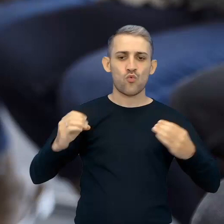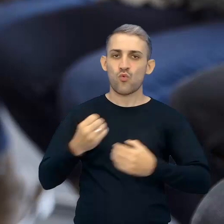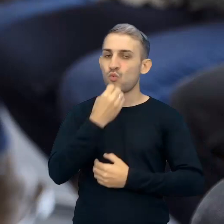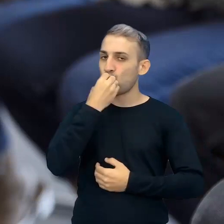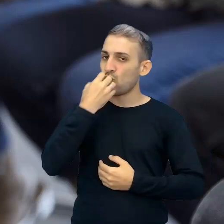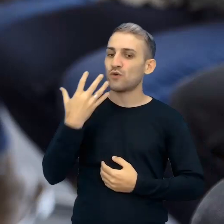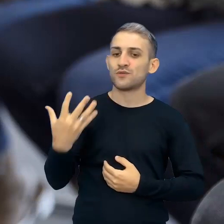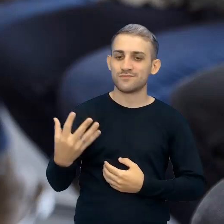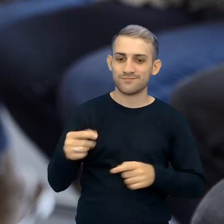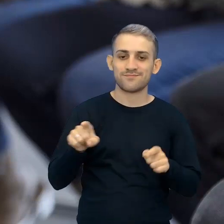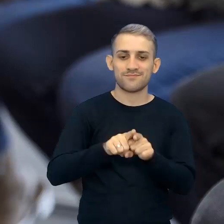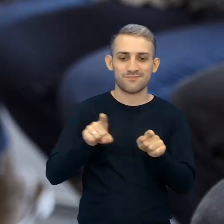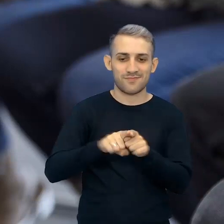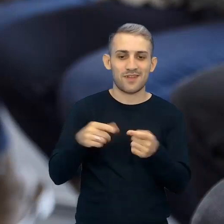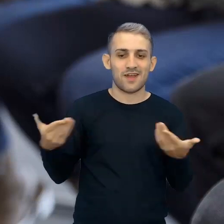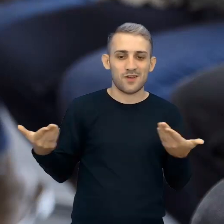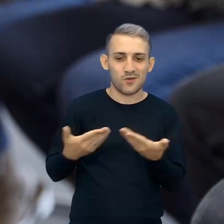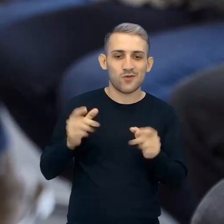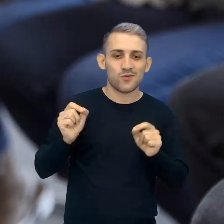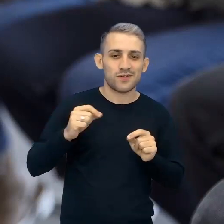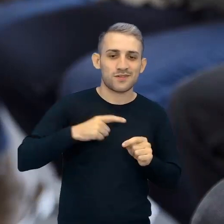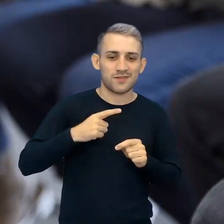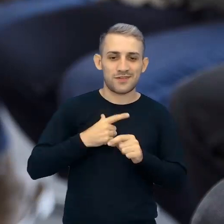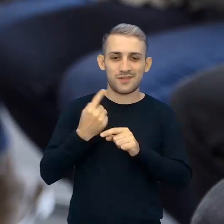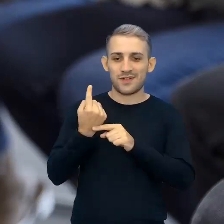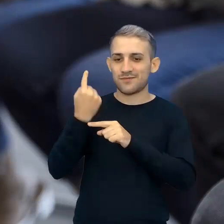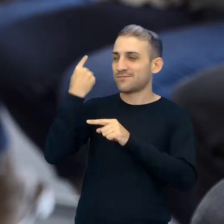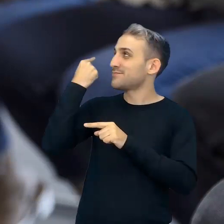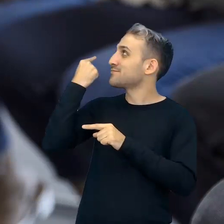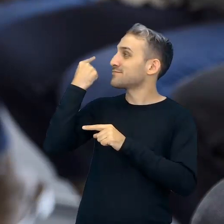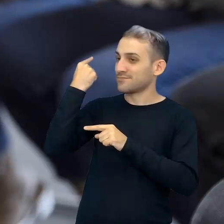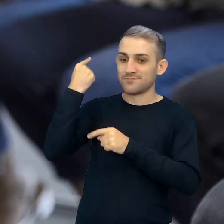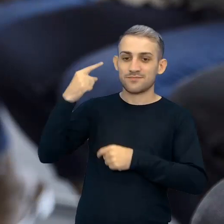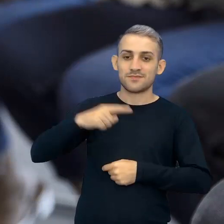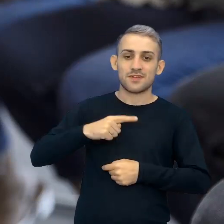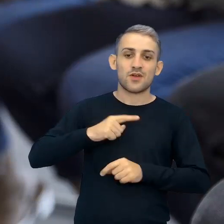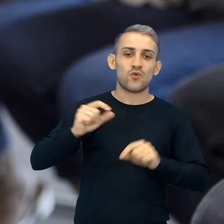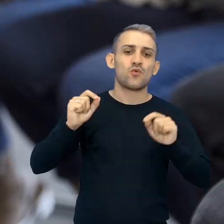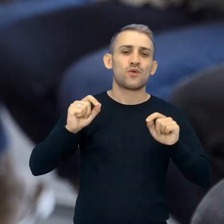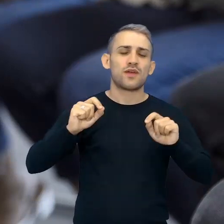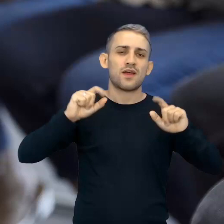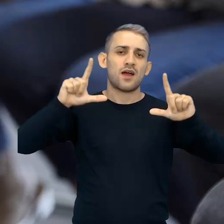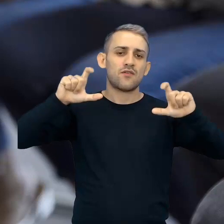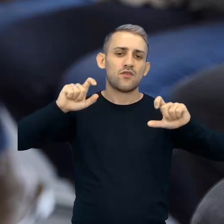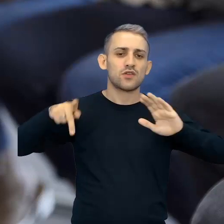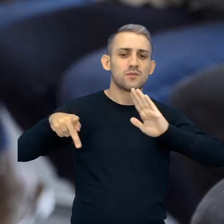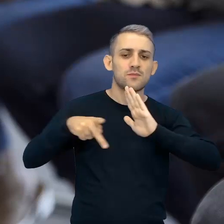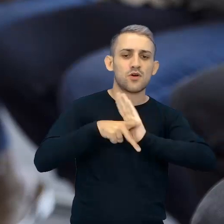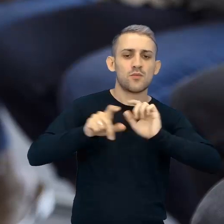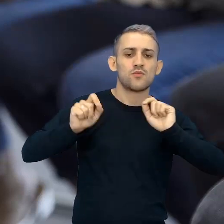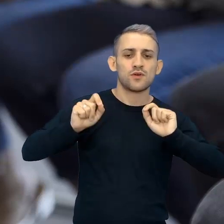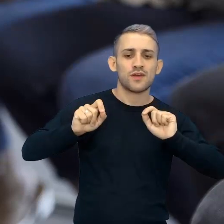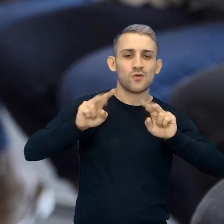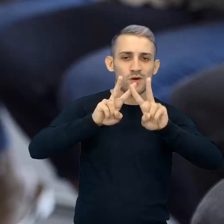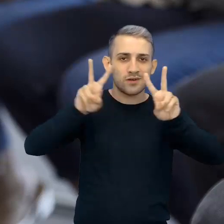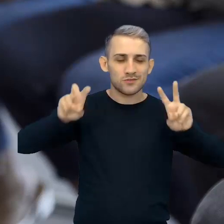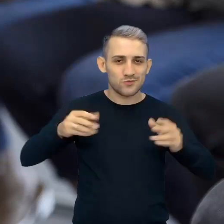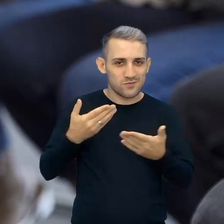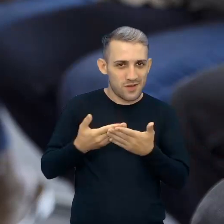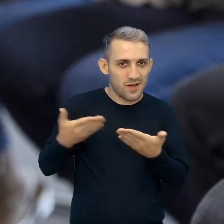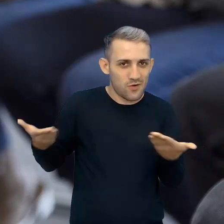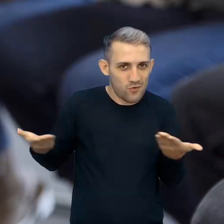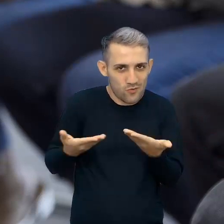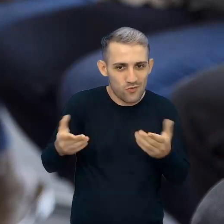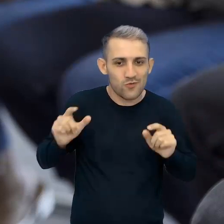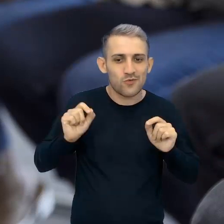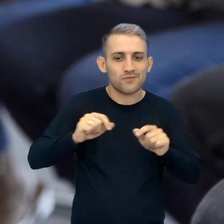confortável e estou aí no fundo, né, com uma imagem que remete o tema da nossa aula de hoje, que